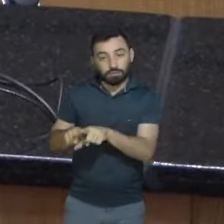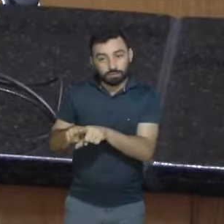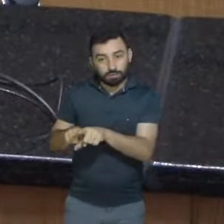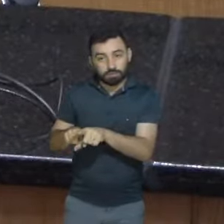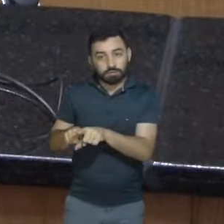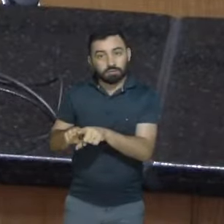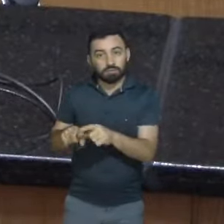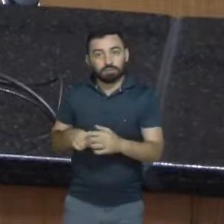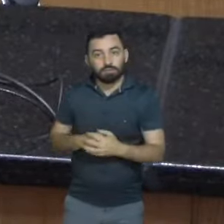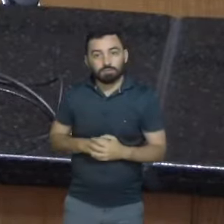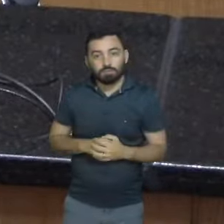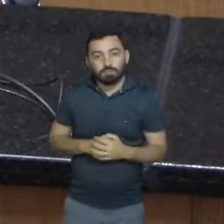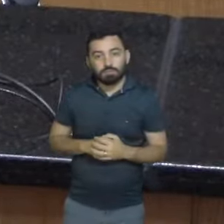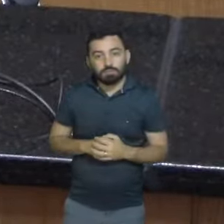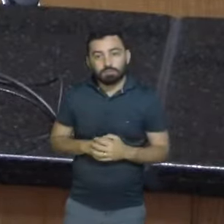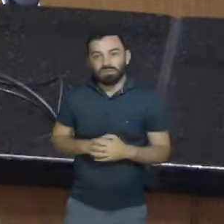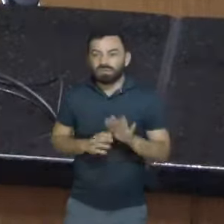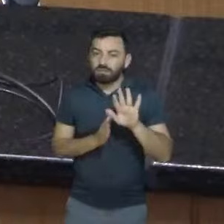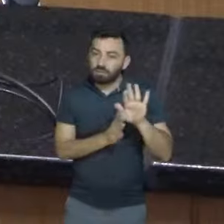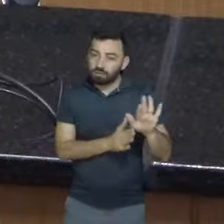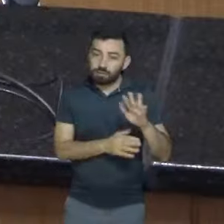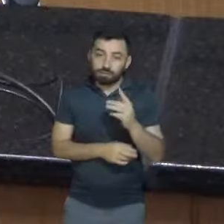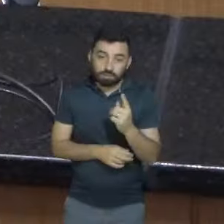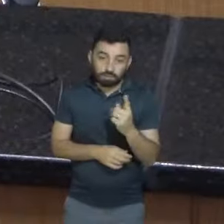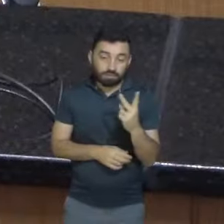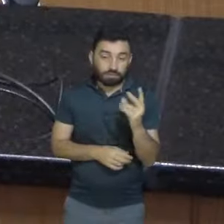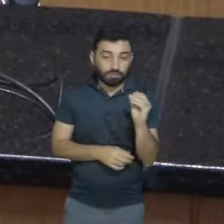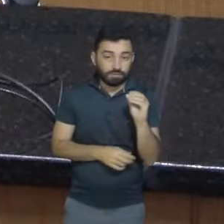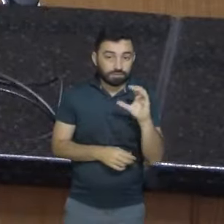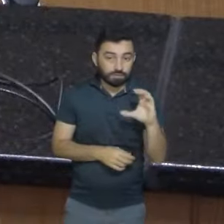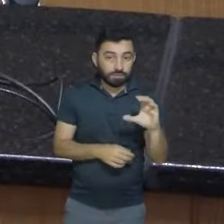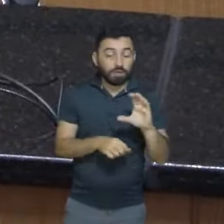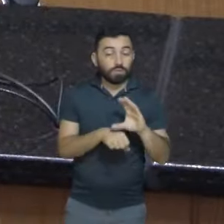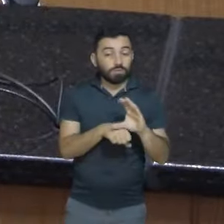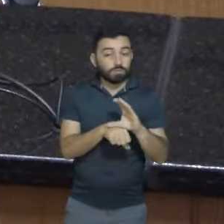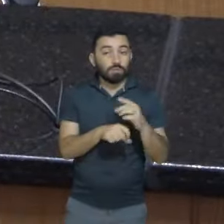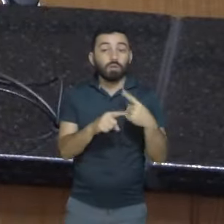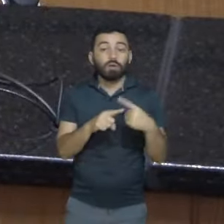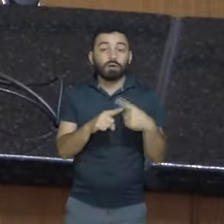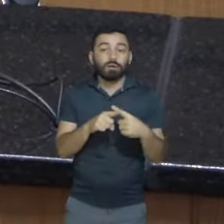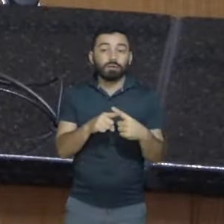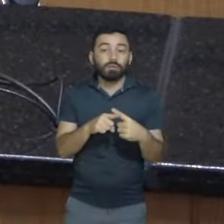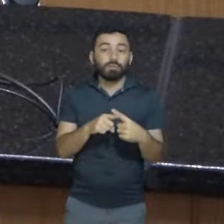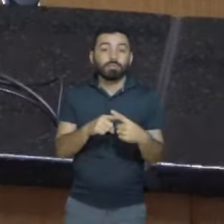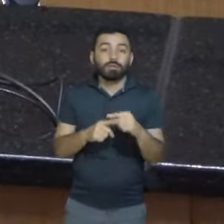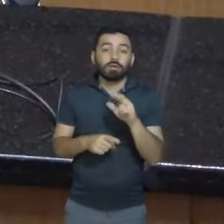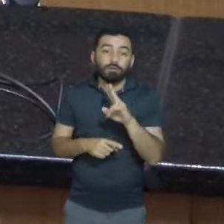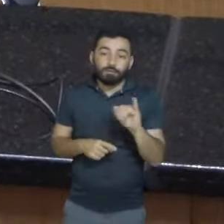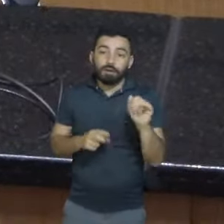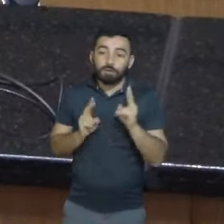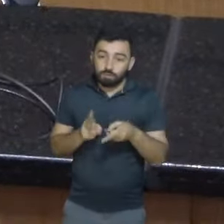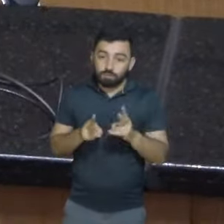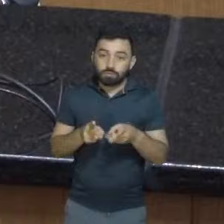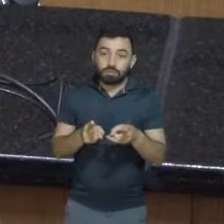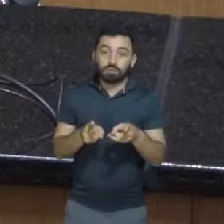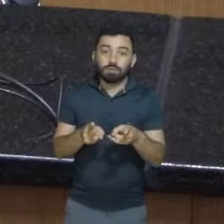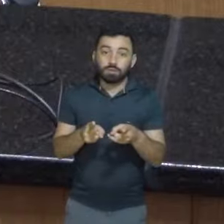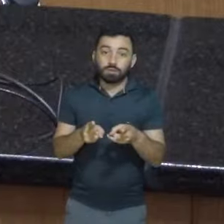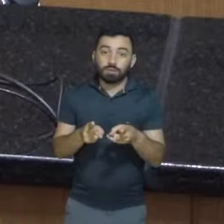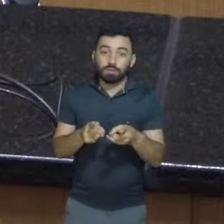convênios. Deixamos o 120C lá na Constituição. Por quê? Porque está prestes a continuar validando no